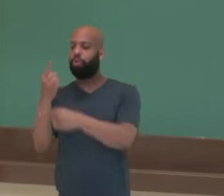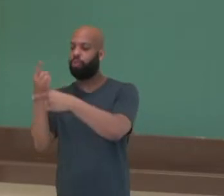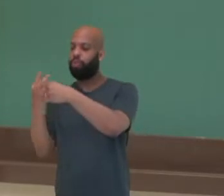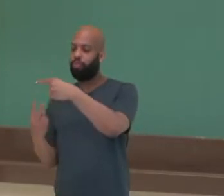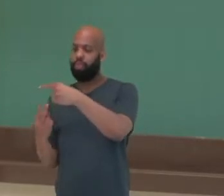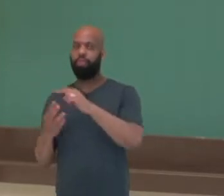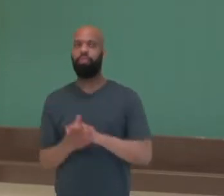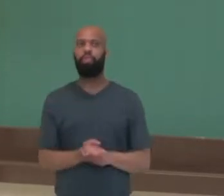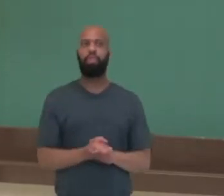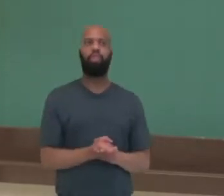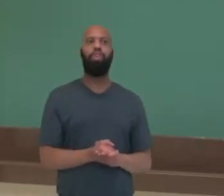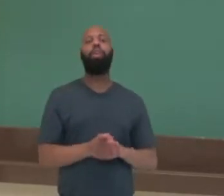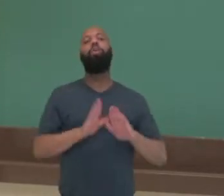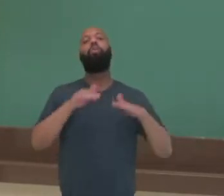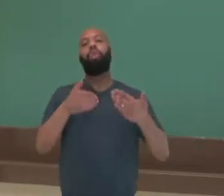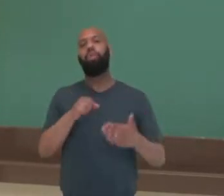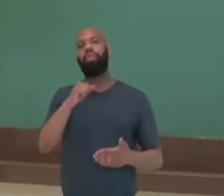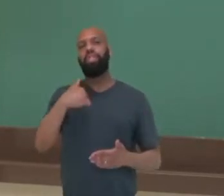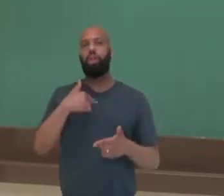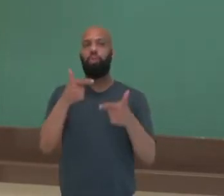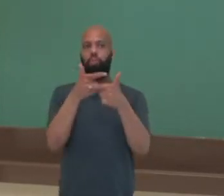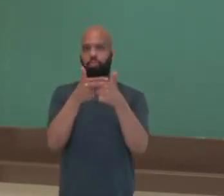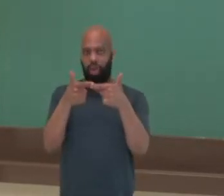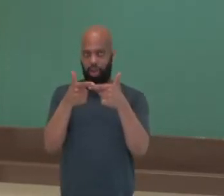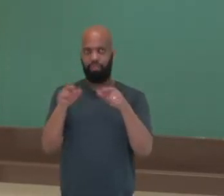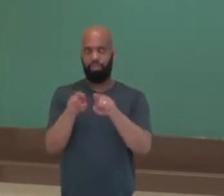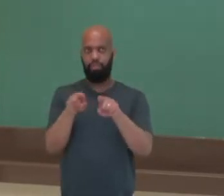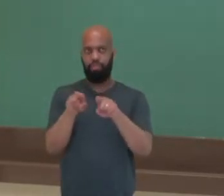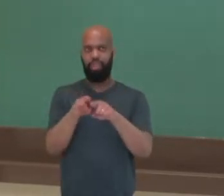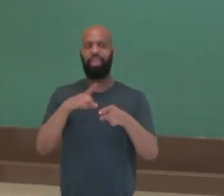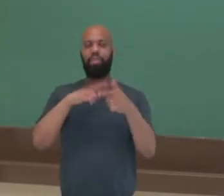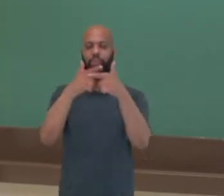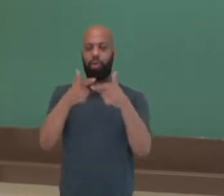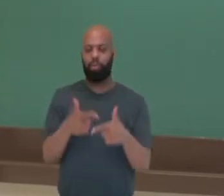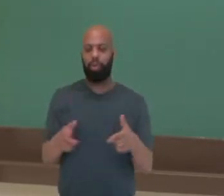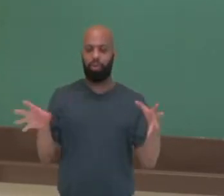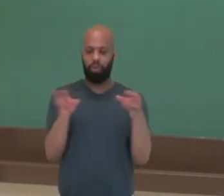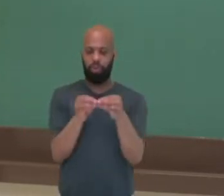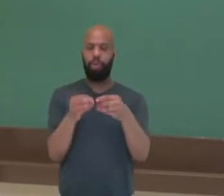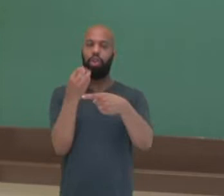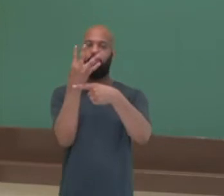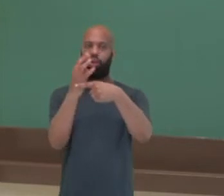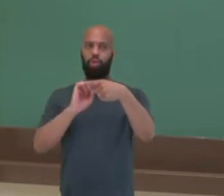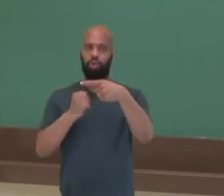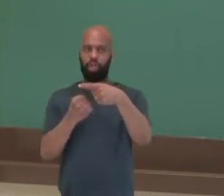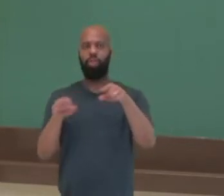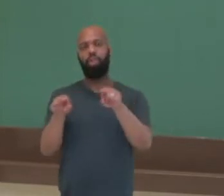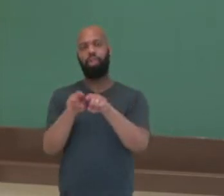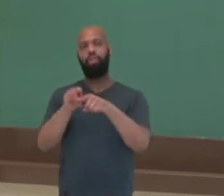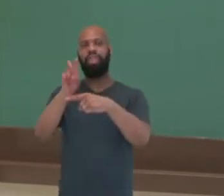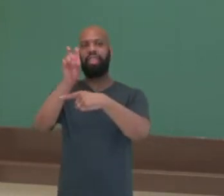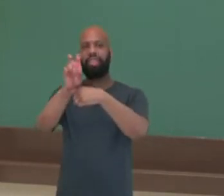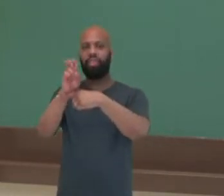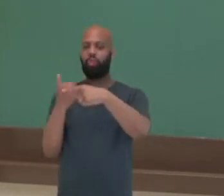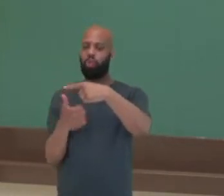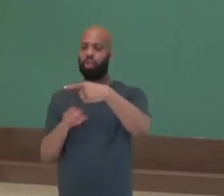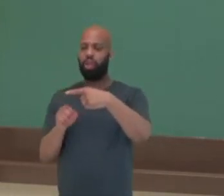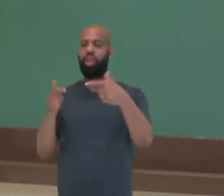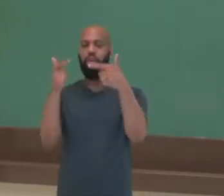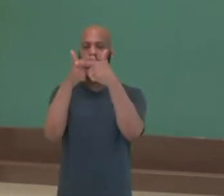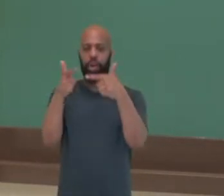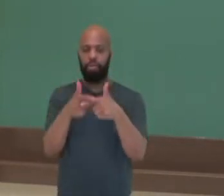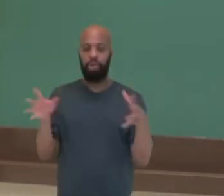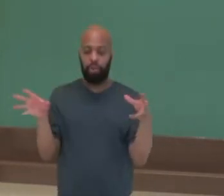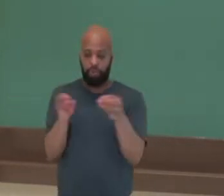meio. O mesmo vai acontecer quando eu simplifico 4/8 e 5/10. Então, eu obtenho